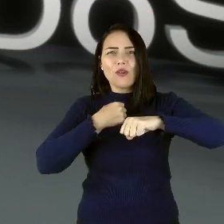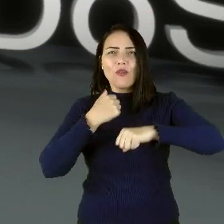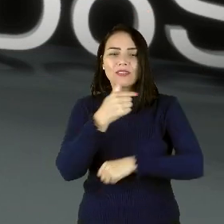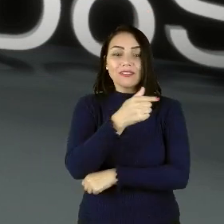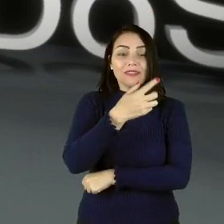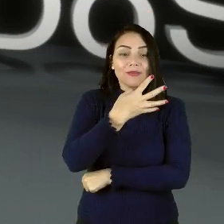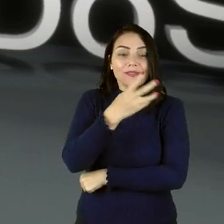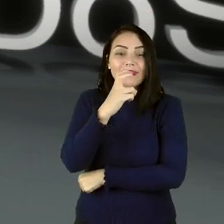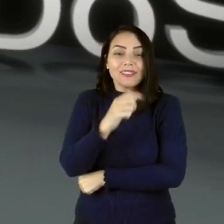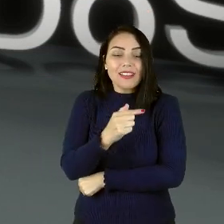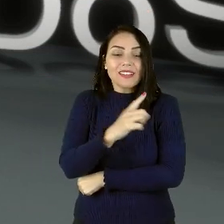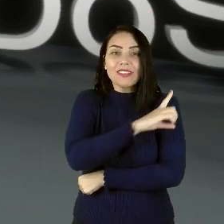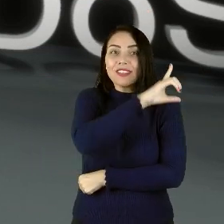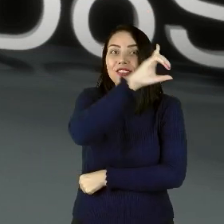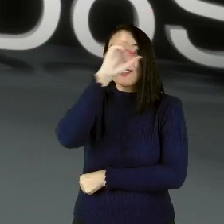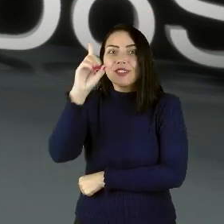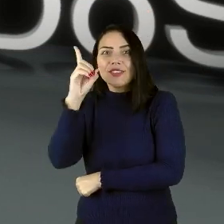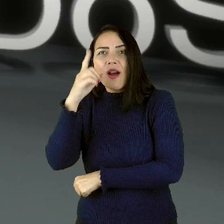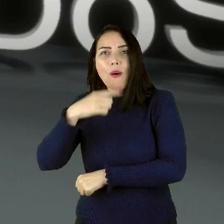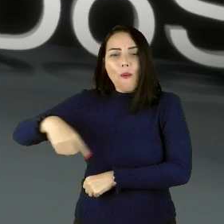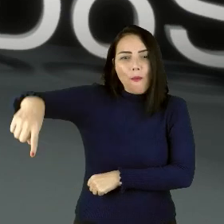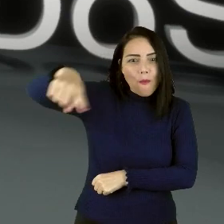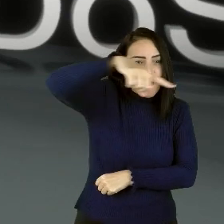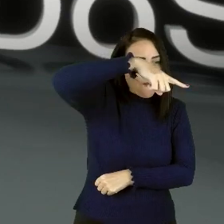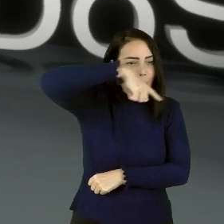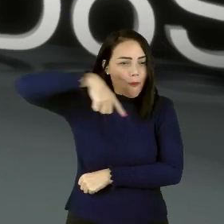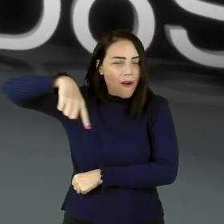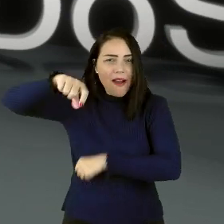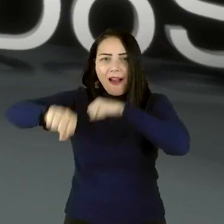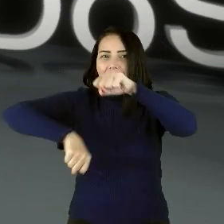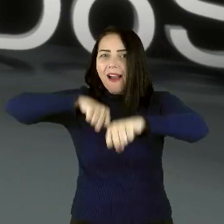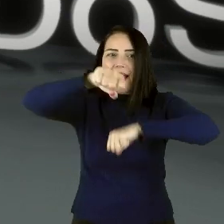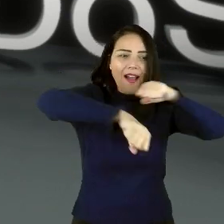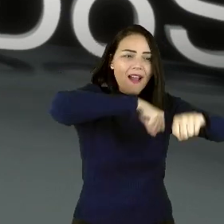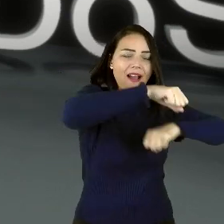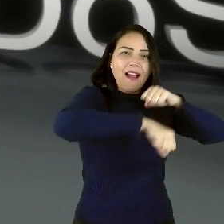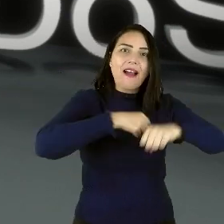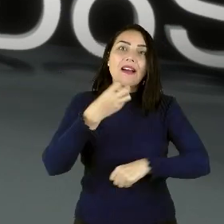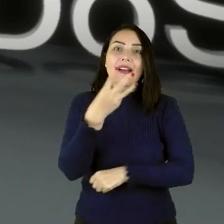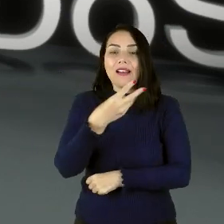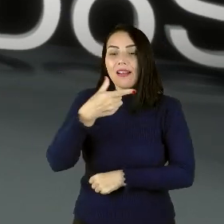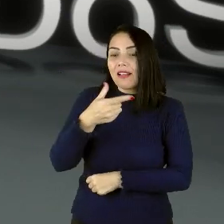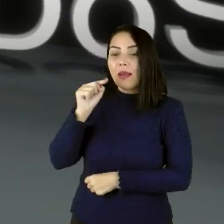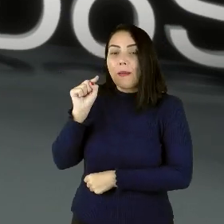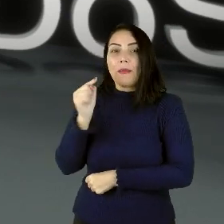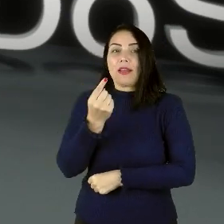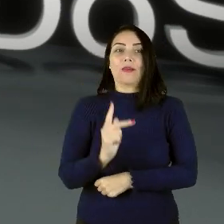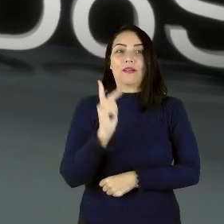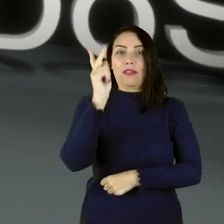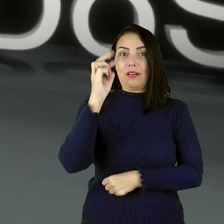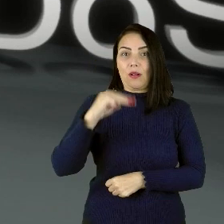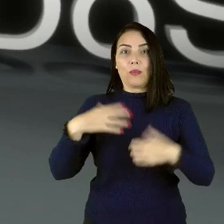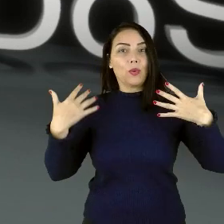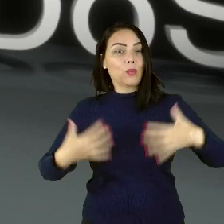747 dias, atravessando 30 países e percorrendo 32 mil quilômetros.